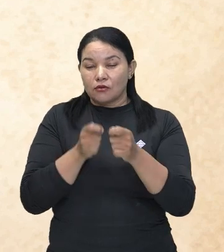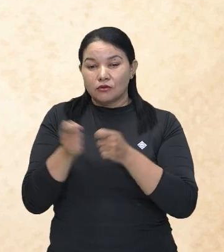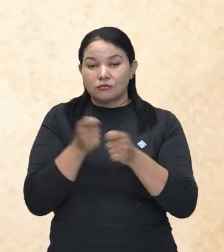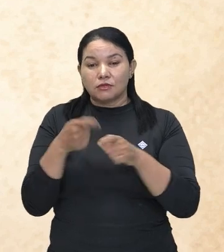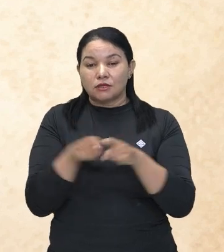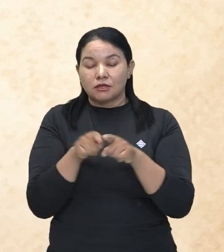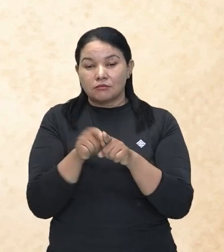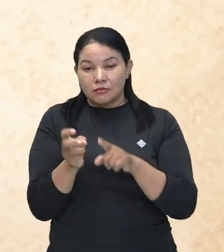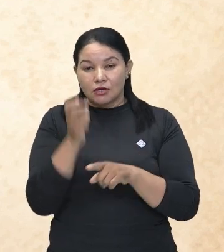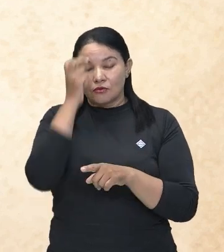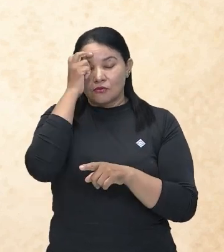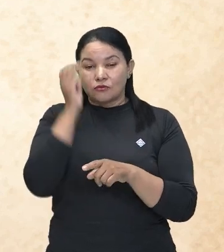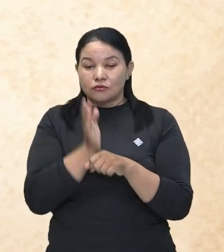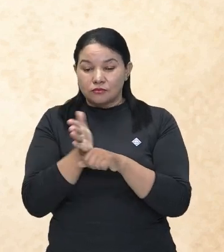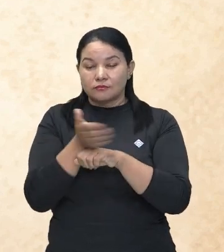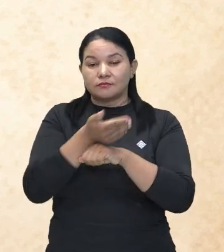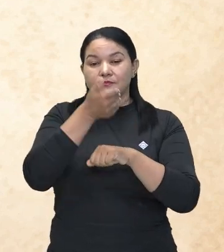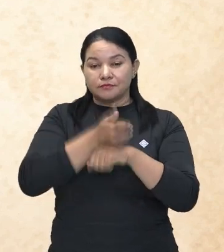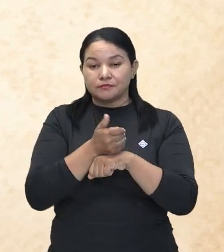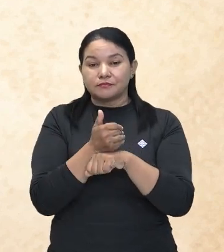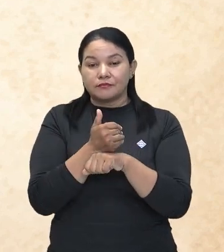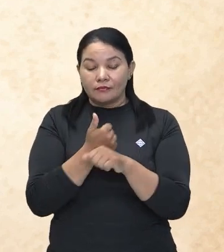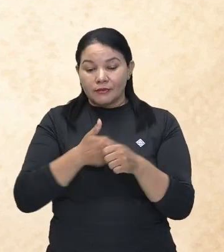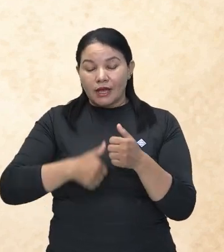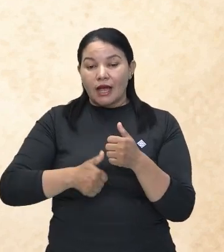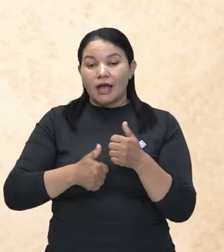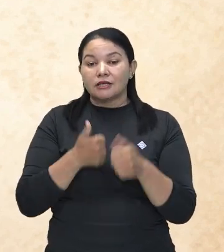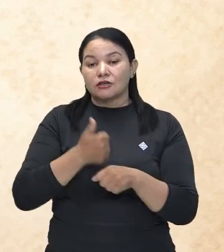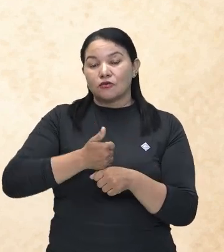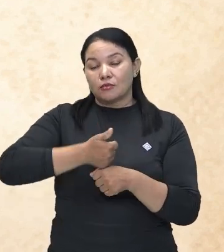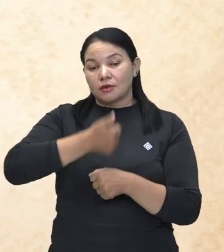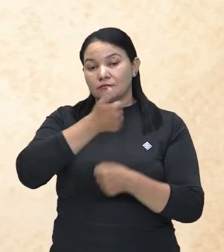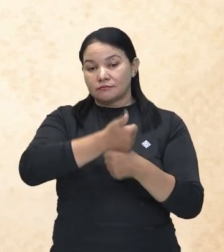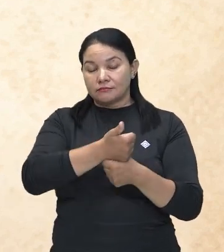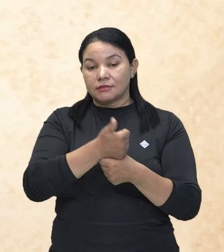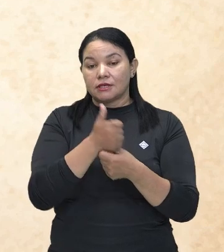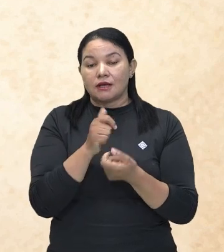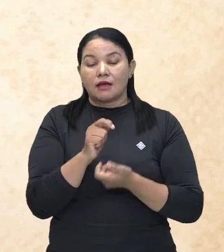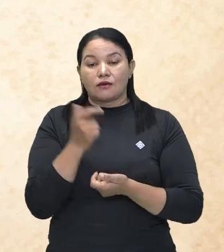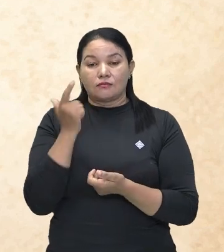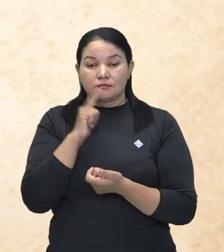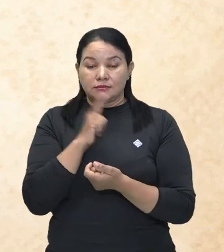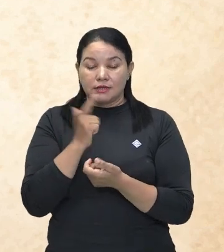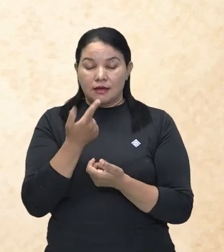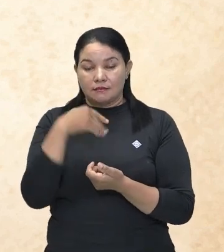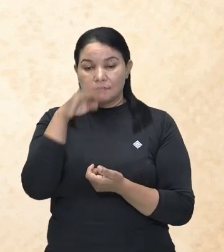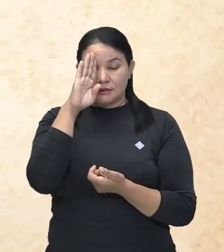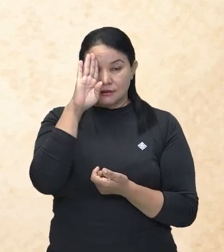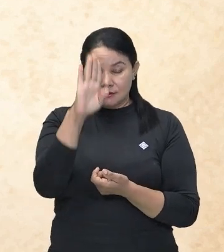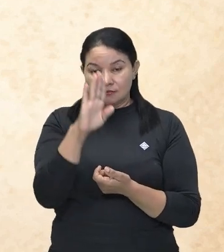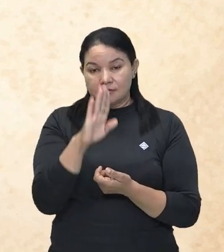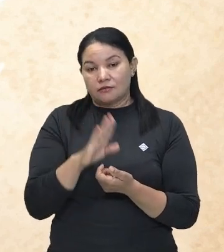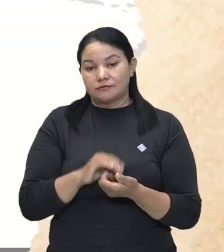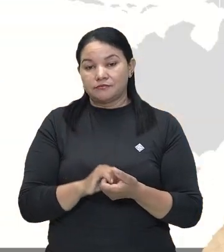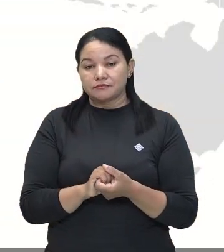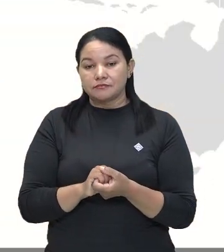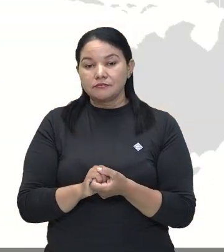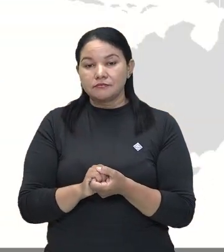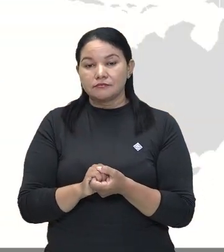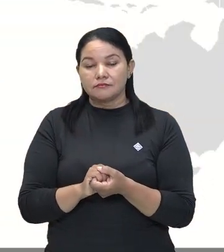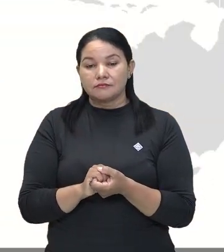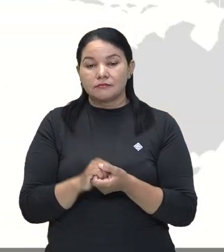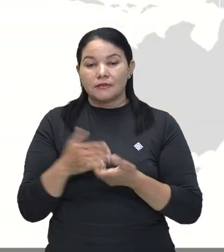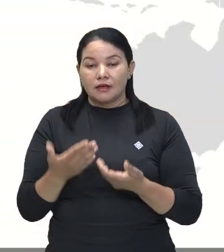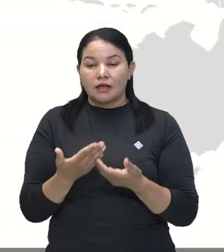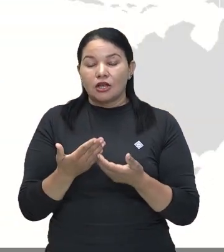está ali, né, colonizando, acaba se sobrepondo a essa língua local, então acaba sendo língua principal daquela região. O Reino Unido